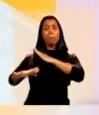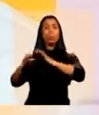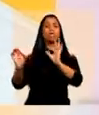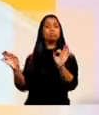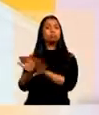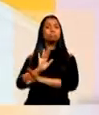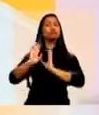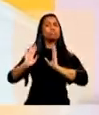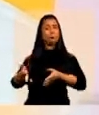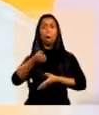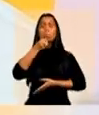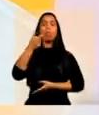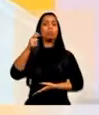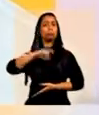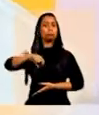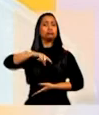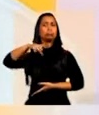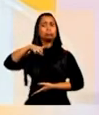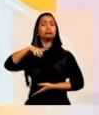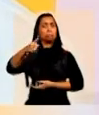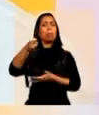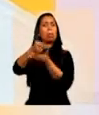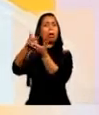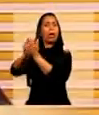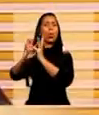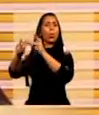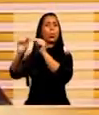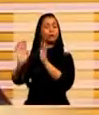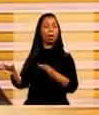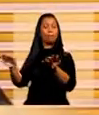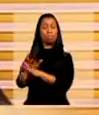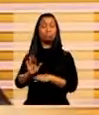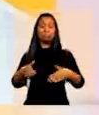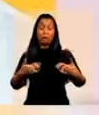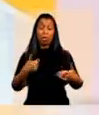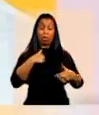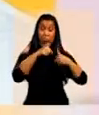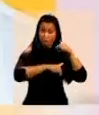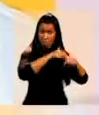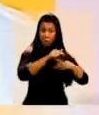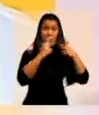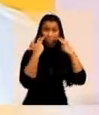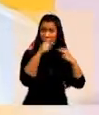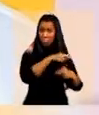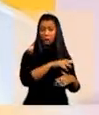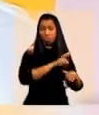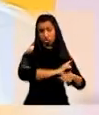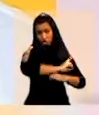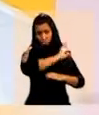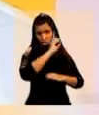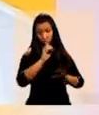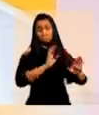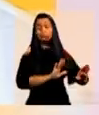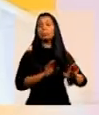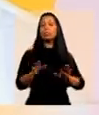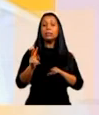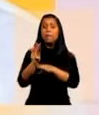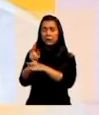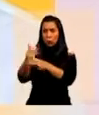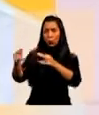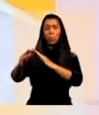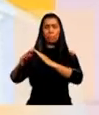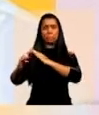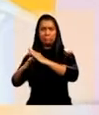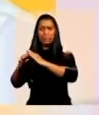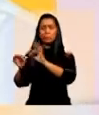negócio ele já estava faturando e eu já estava conseguindo pagar as contas. Então, eu trabalhava normalmente, né, durante o dia e